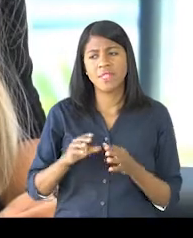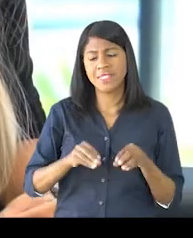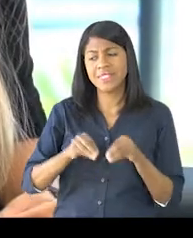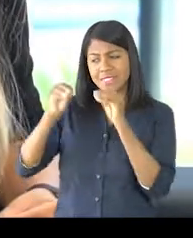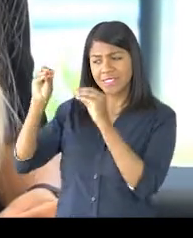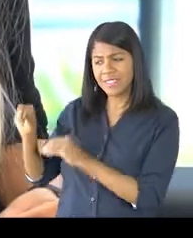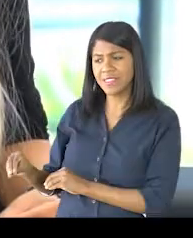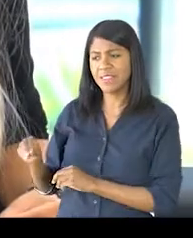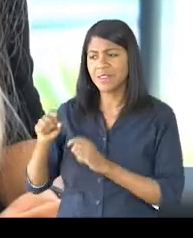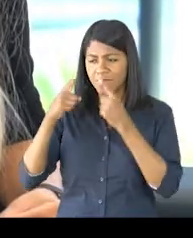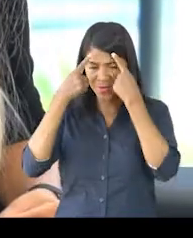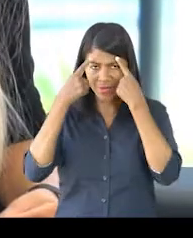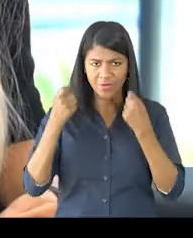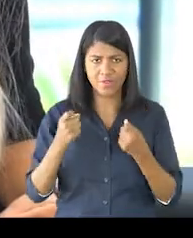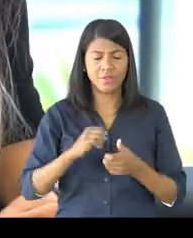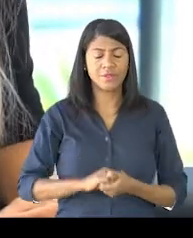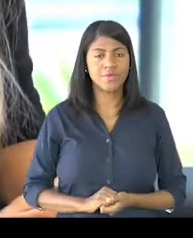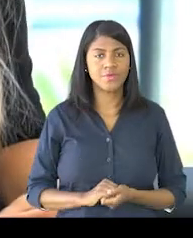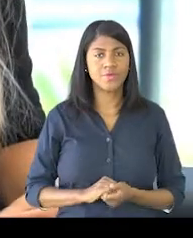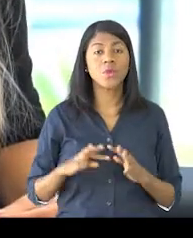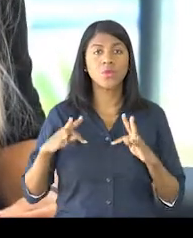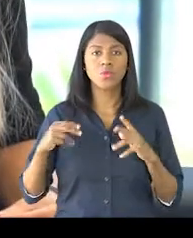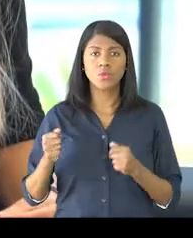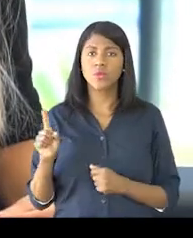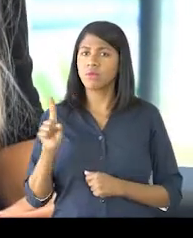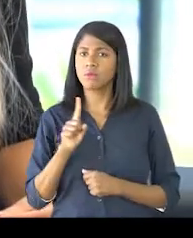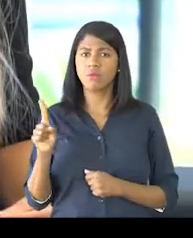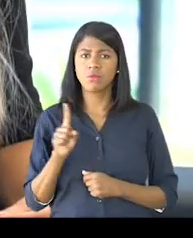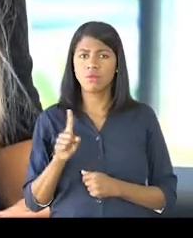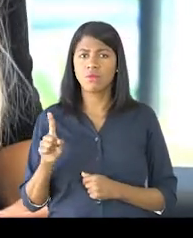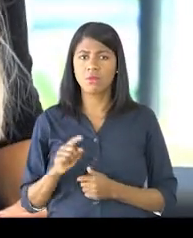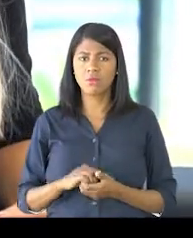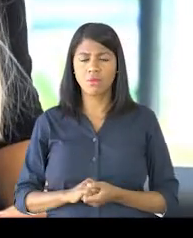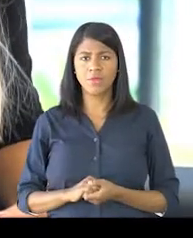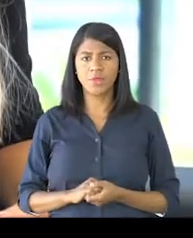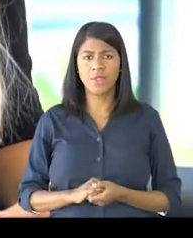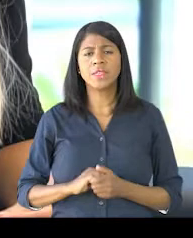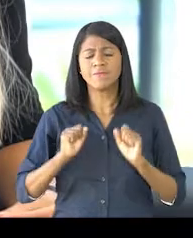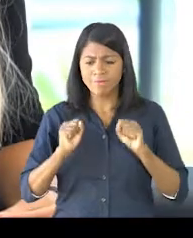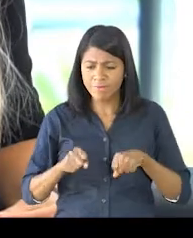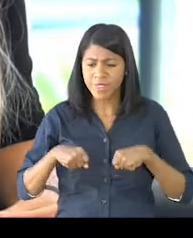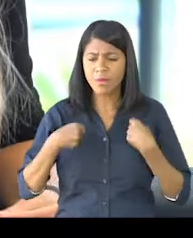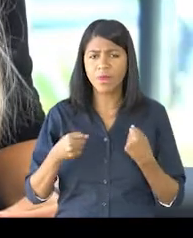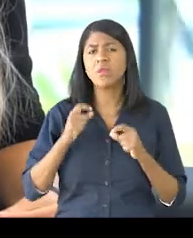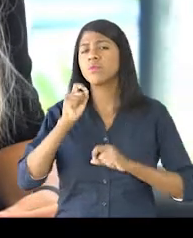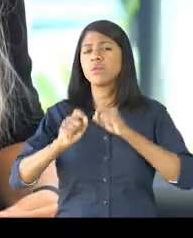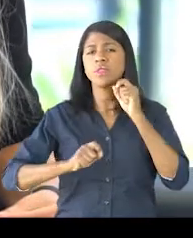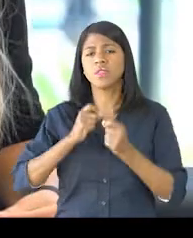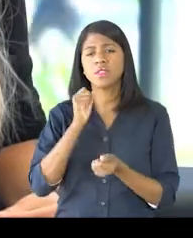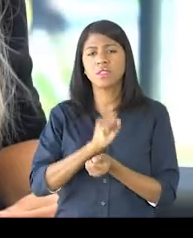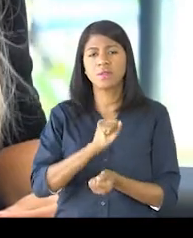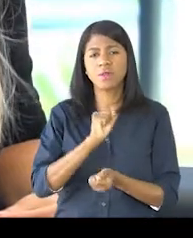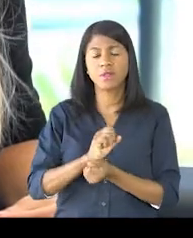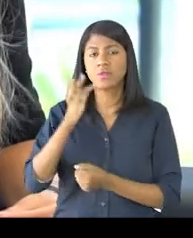Brasileira. É um sonho para todas as mulheres. A Casa da Mulher Brasileira é um